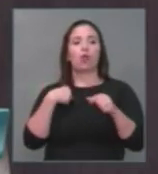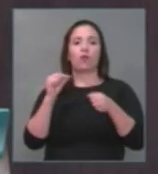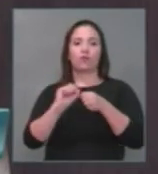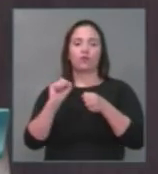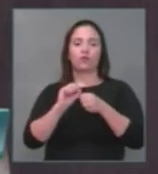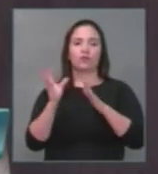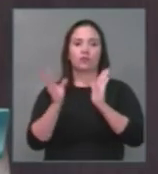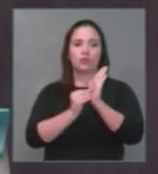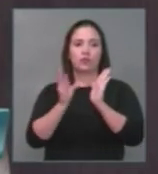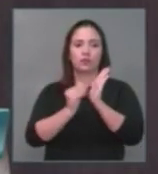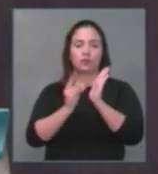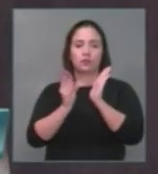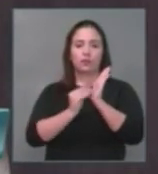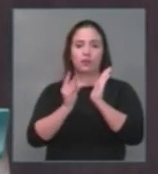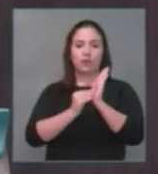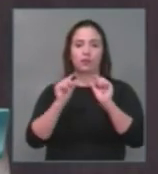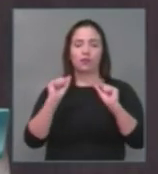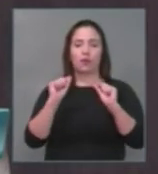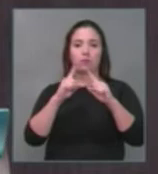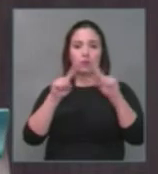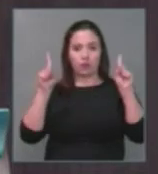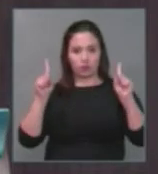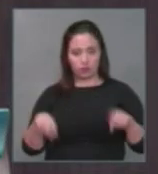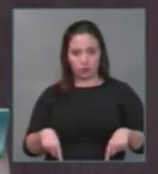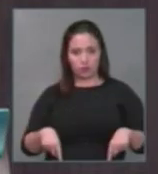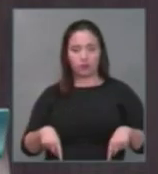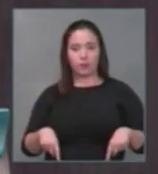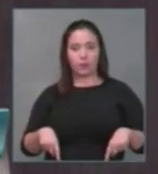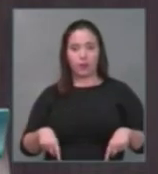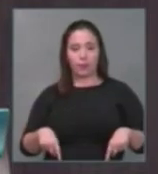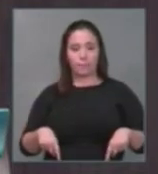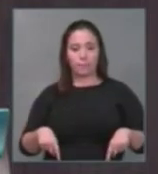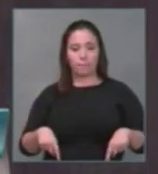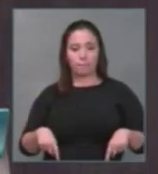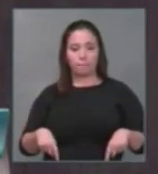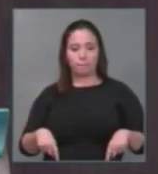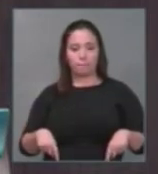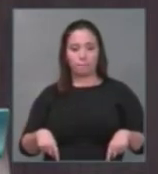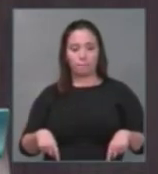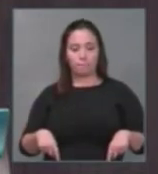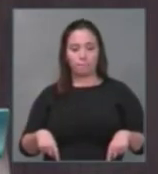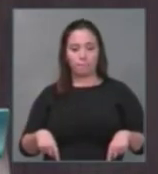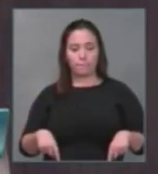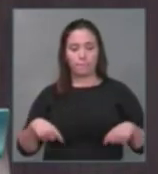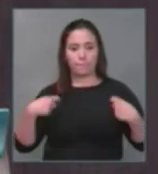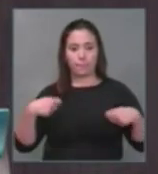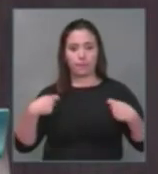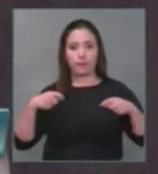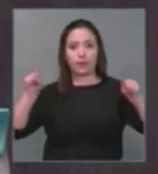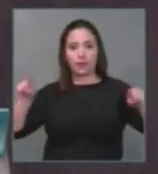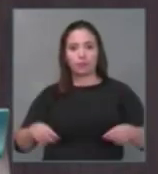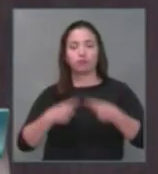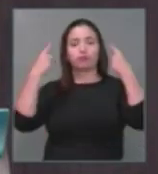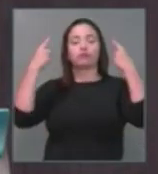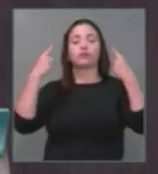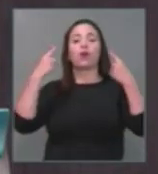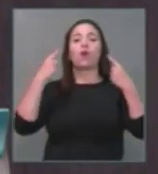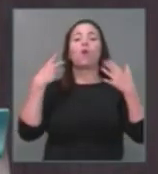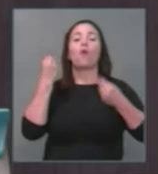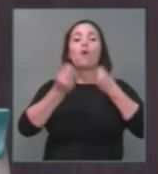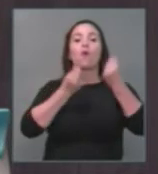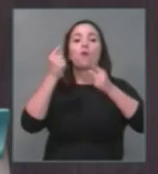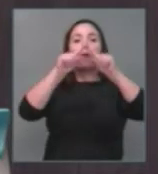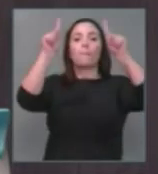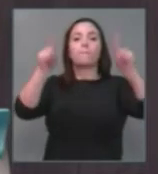de que o programa ele conjugue as suas metas às metas do Plano Estadual de Educação. Uma